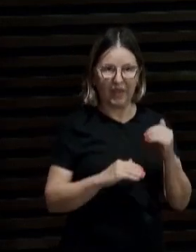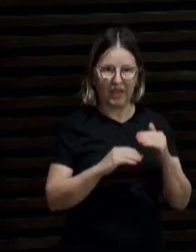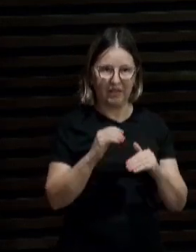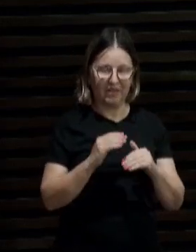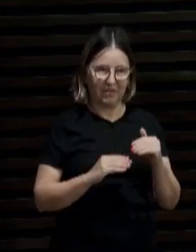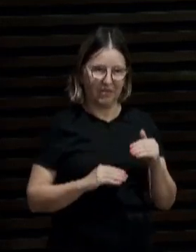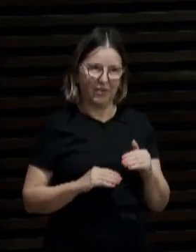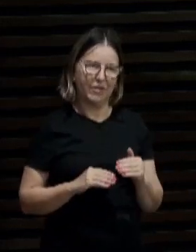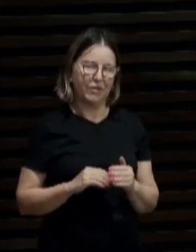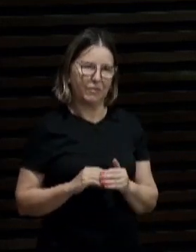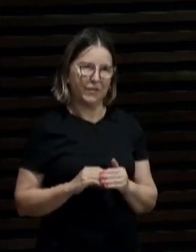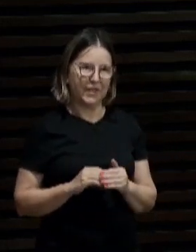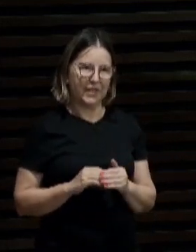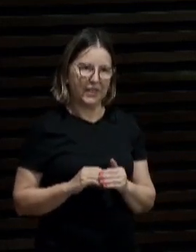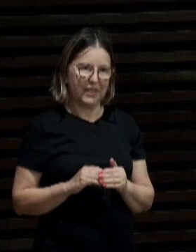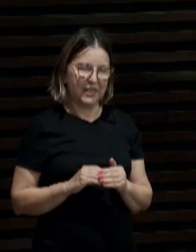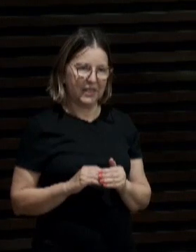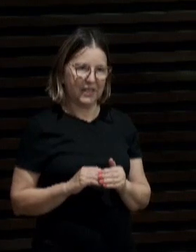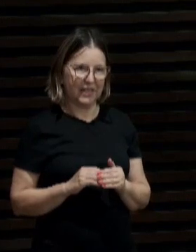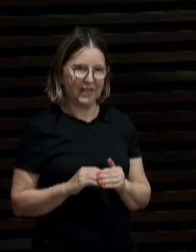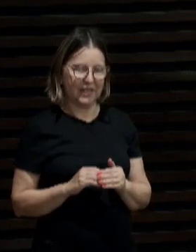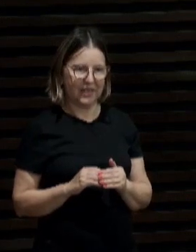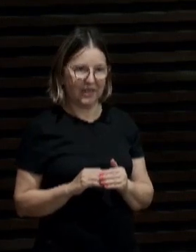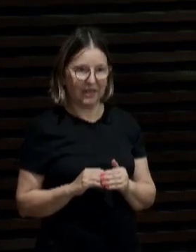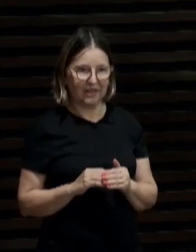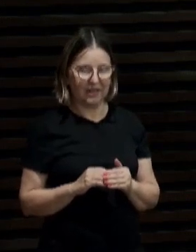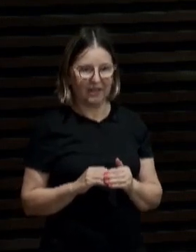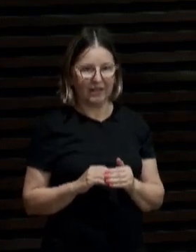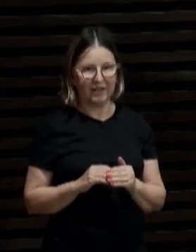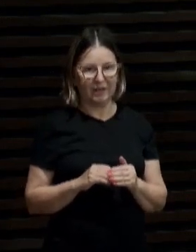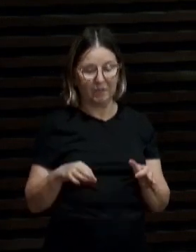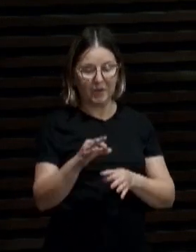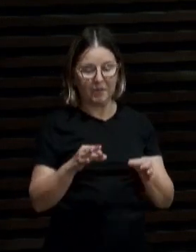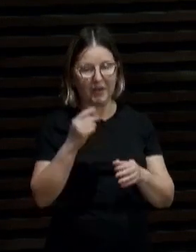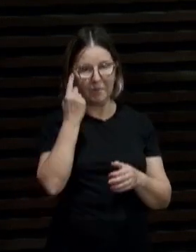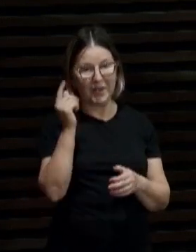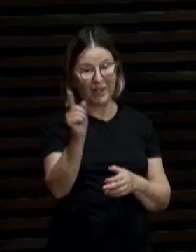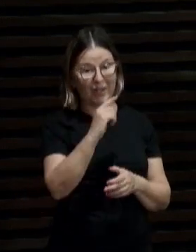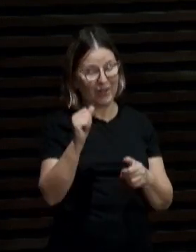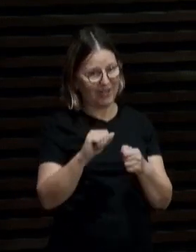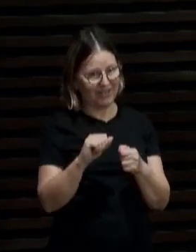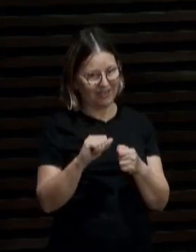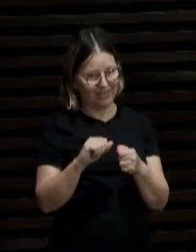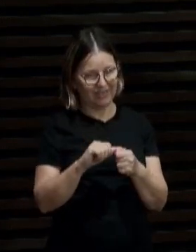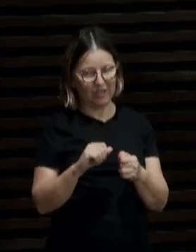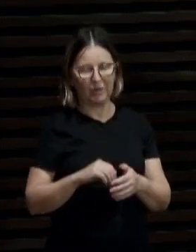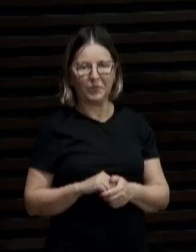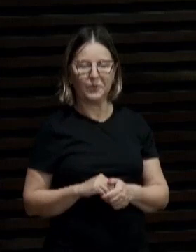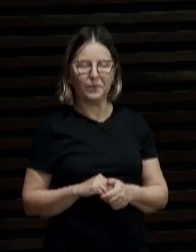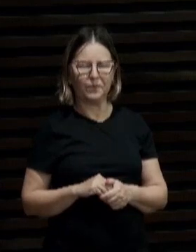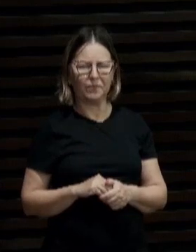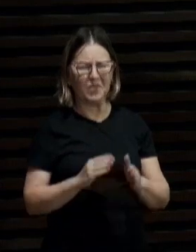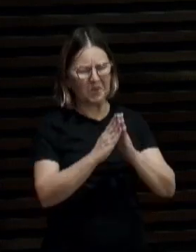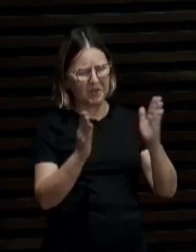as quais fomos salvos. Durante muito tempo, mais um pecado que eu preciso confessar também, durante muito tempo eu pensei